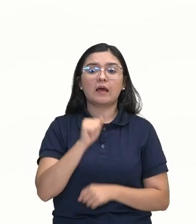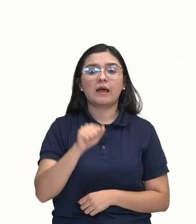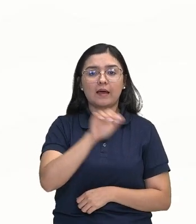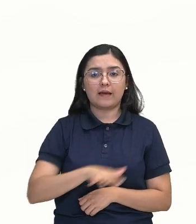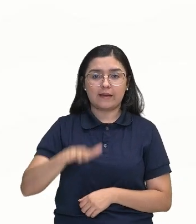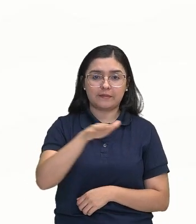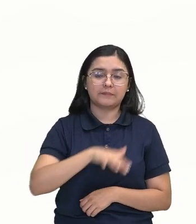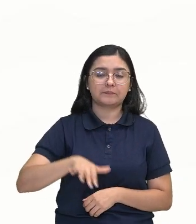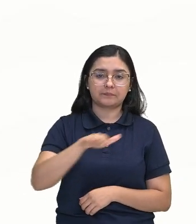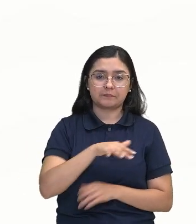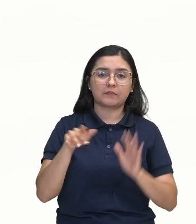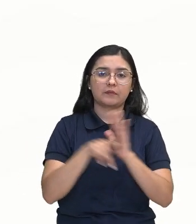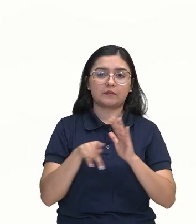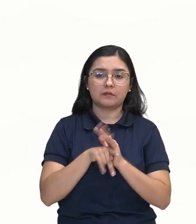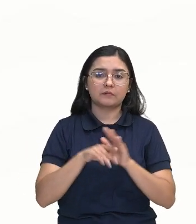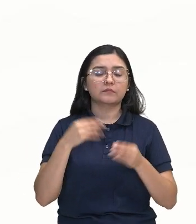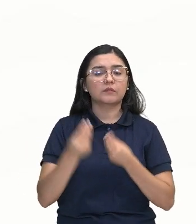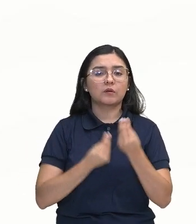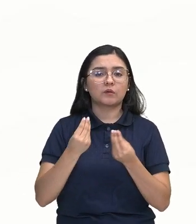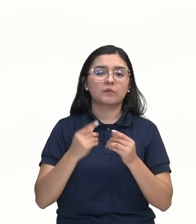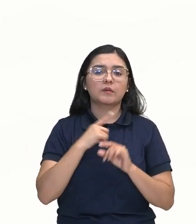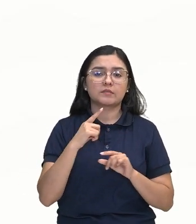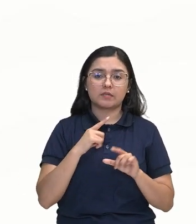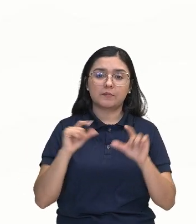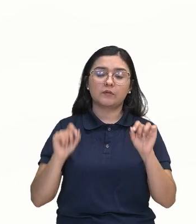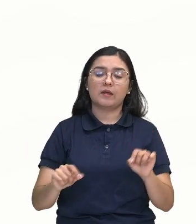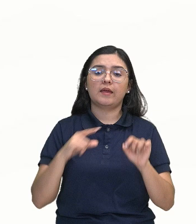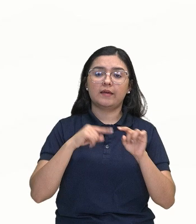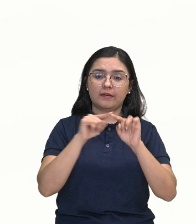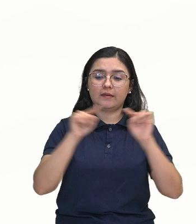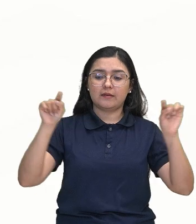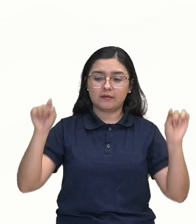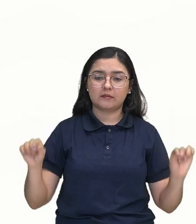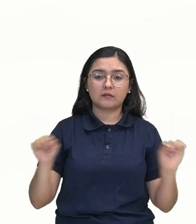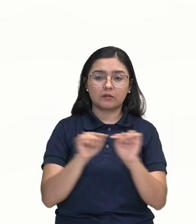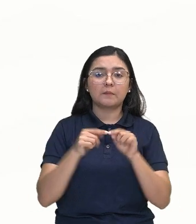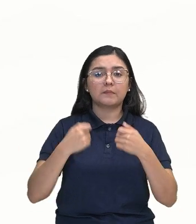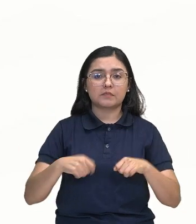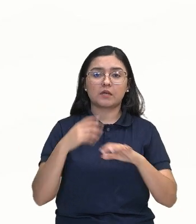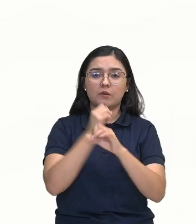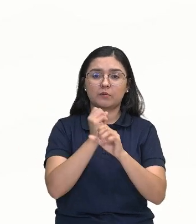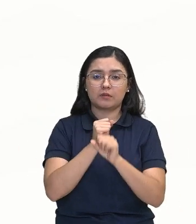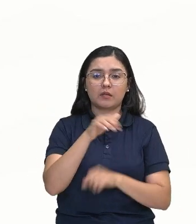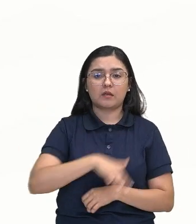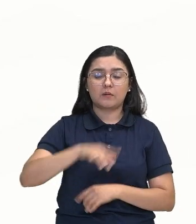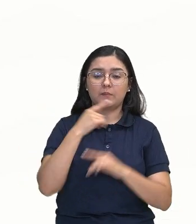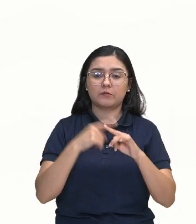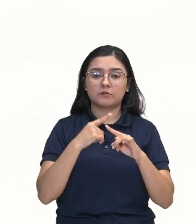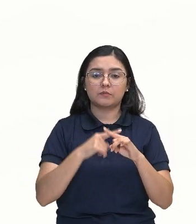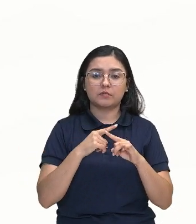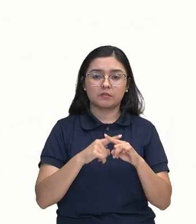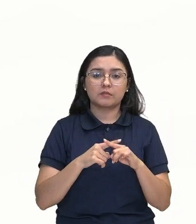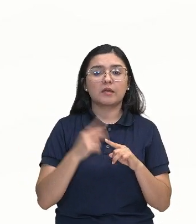desse campo. Como esse campo ele é retangular, então a gente tem que calcular a área multiplicando